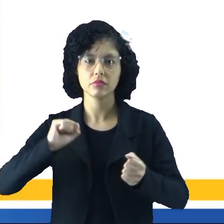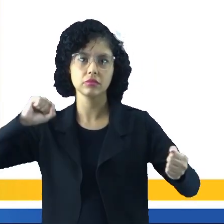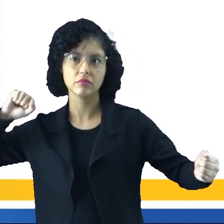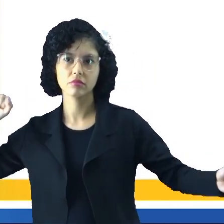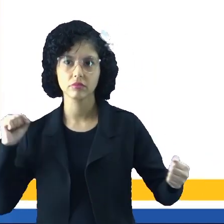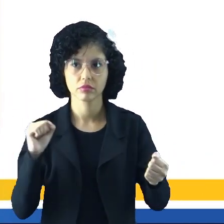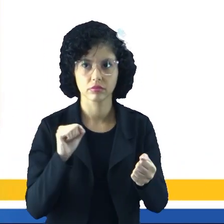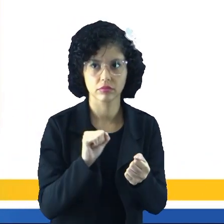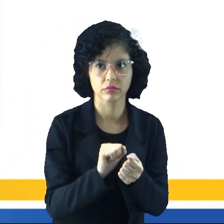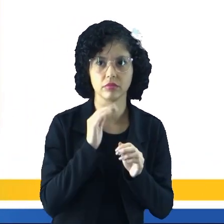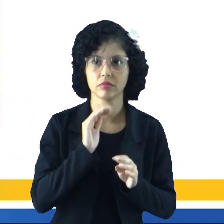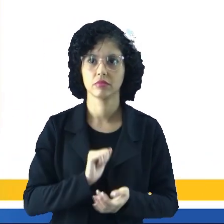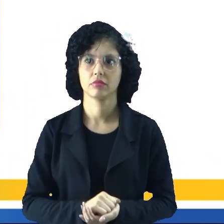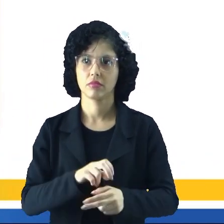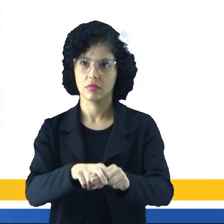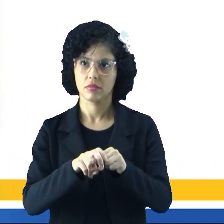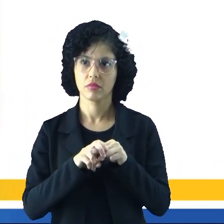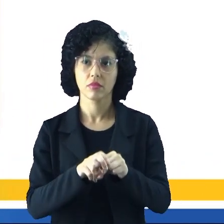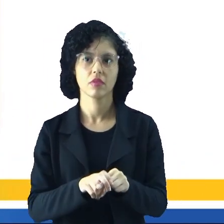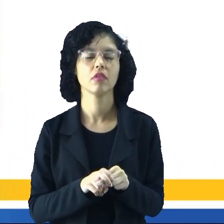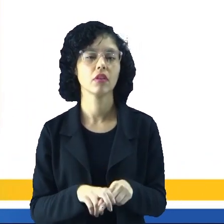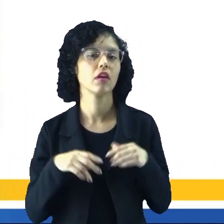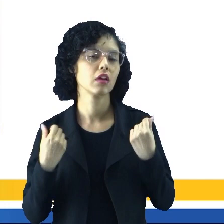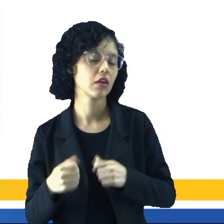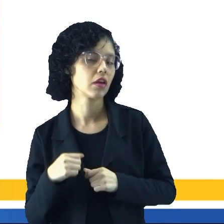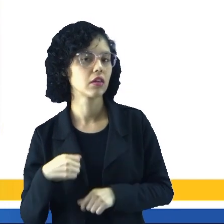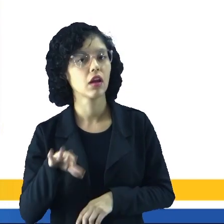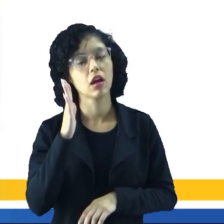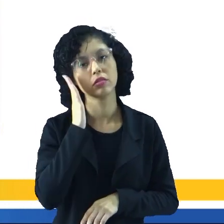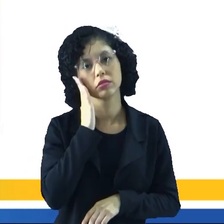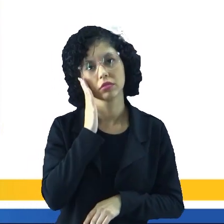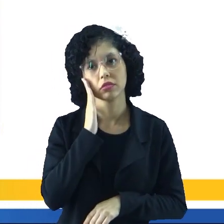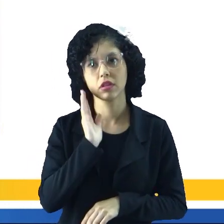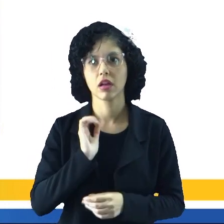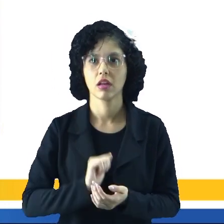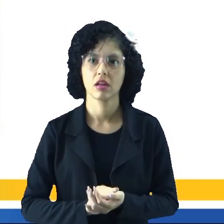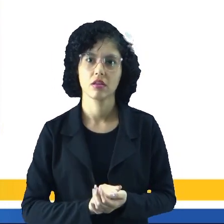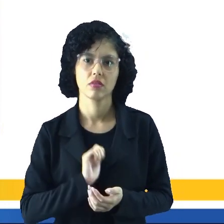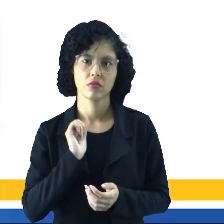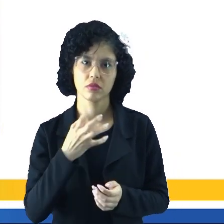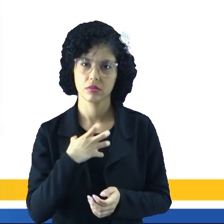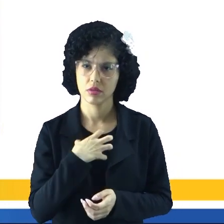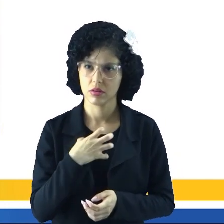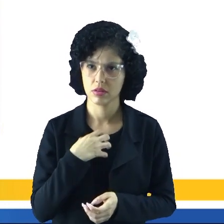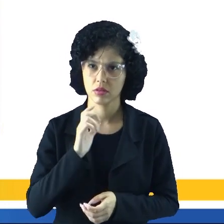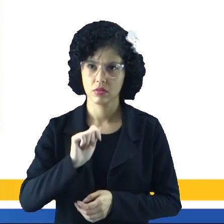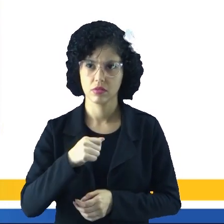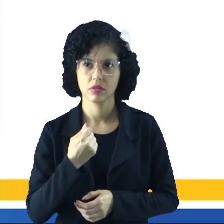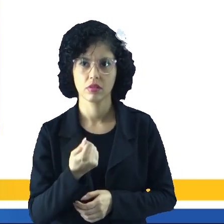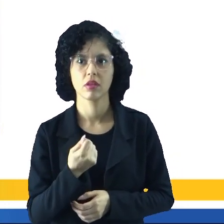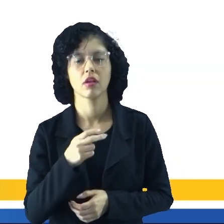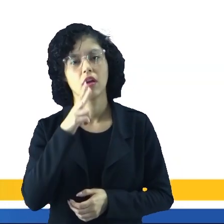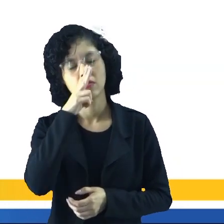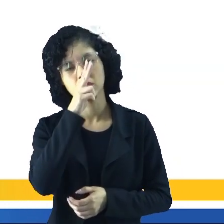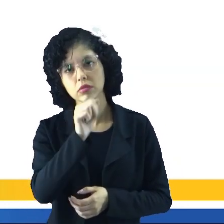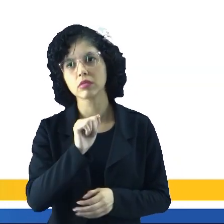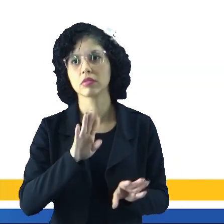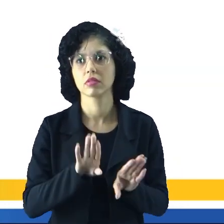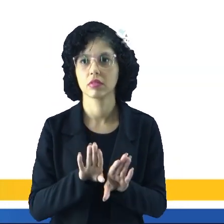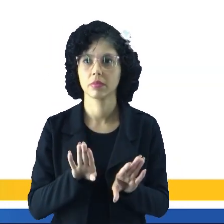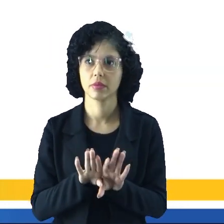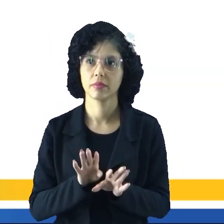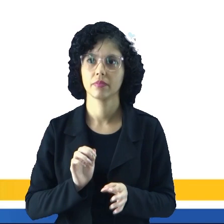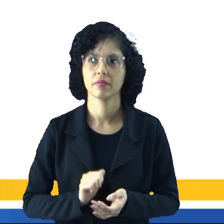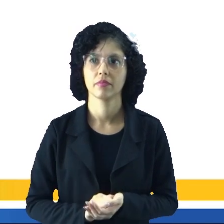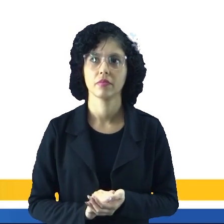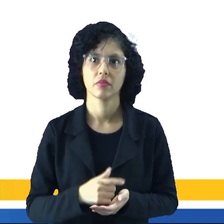repulsão. Por isso que é necessário entendermos o conceito de cargas elétricas, né, os sinais, para entendermos essas duas forças